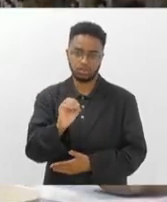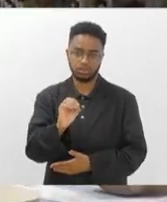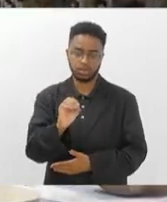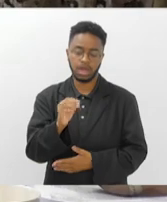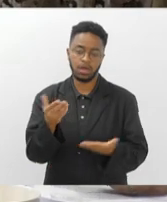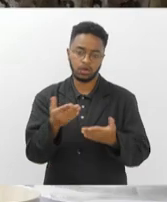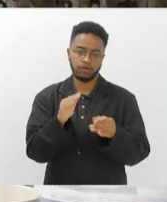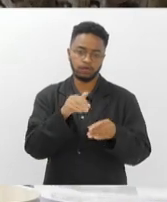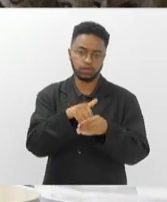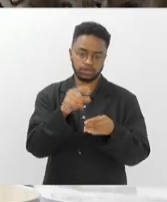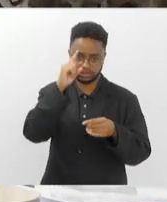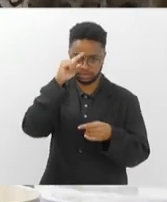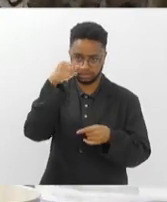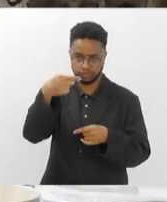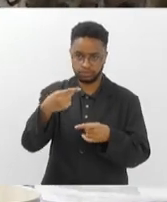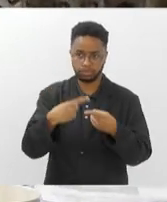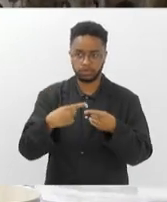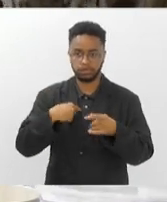Célia, porque já encerrei